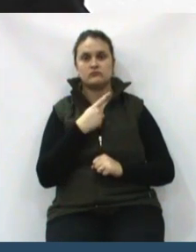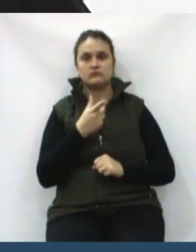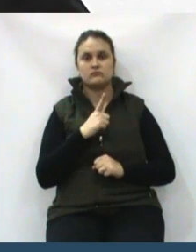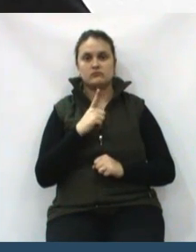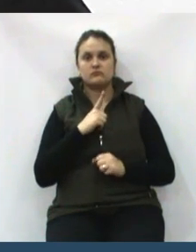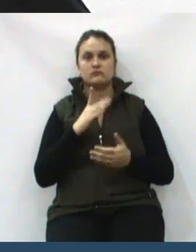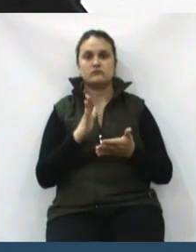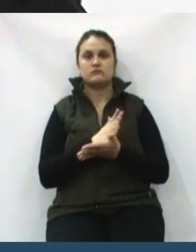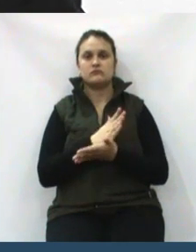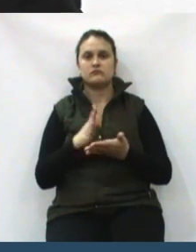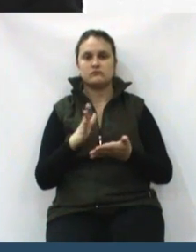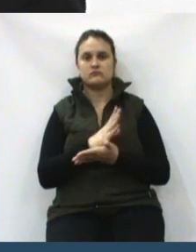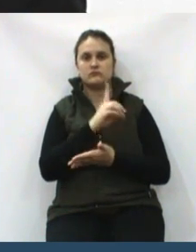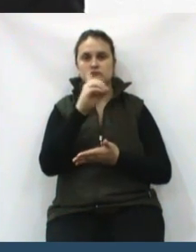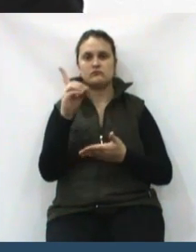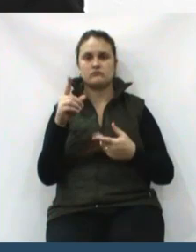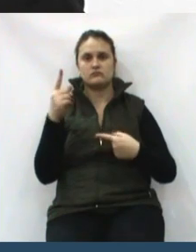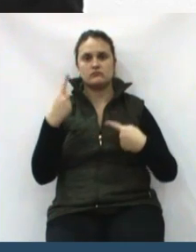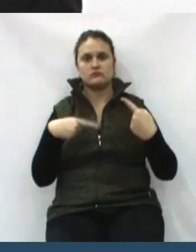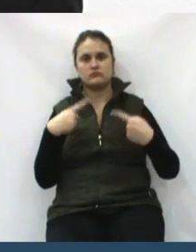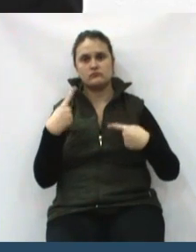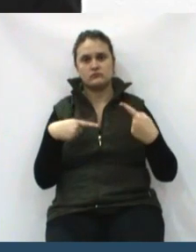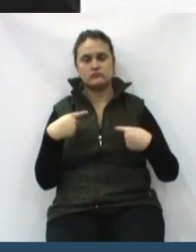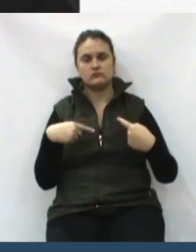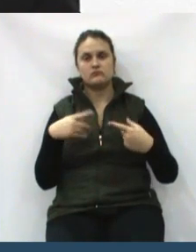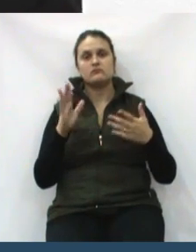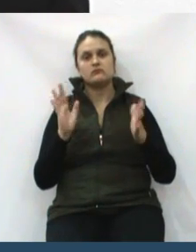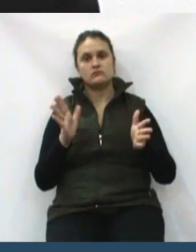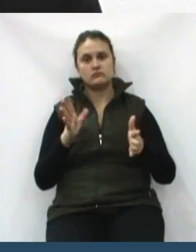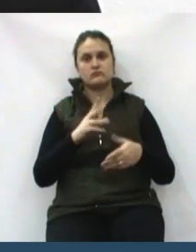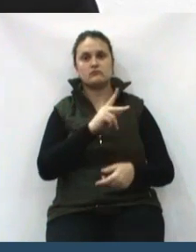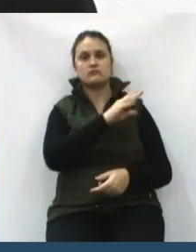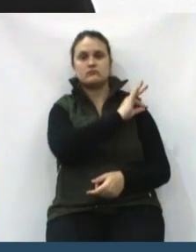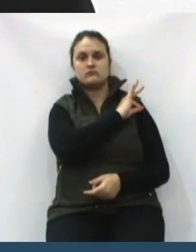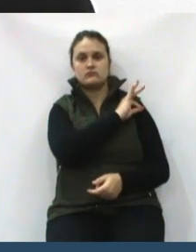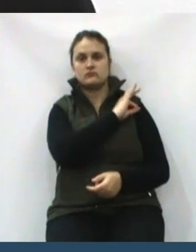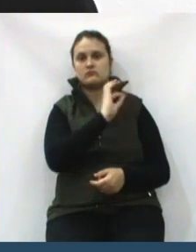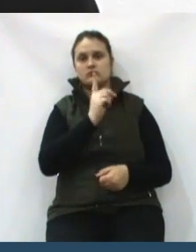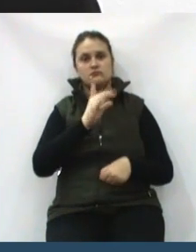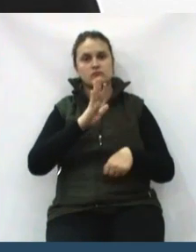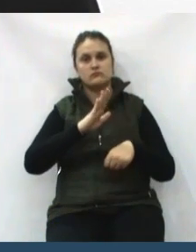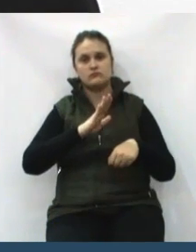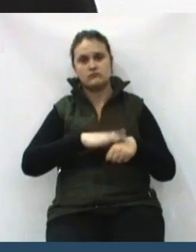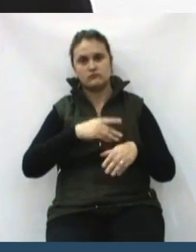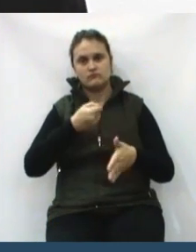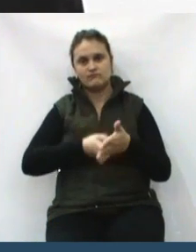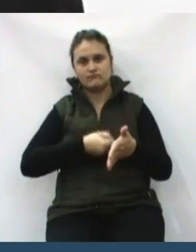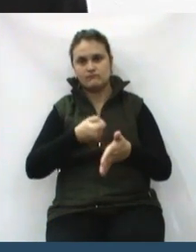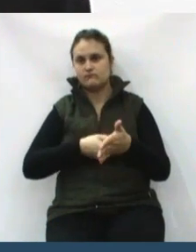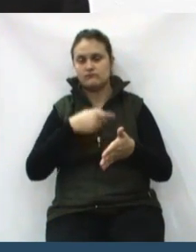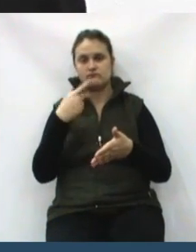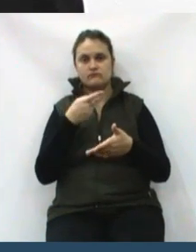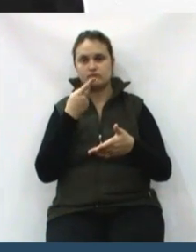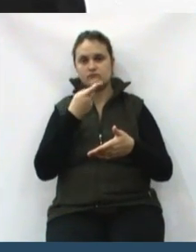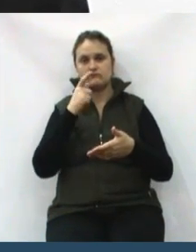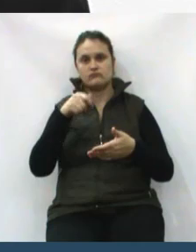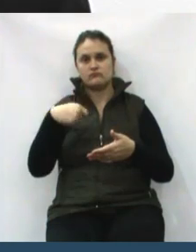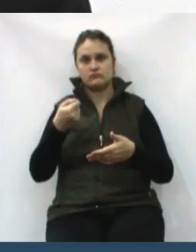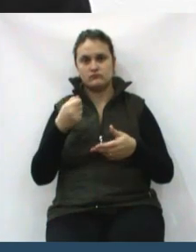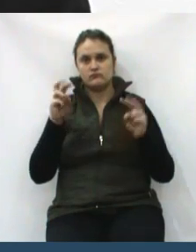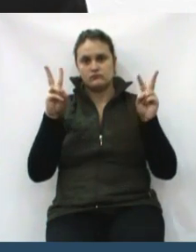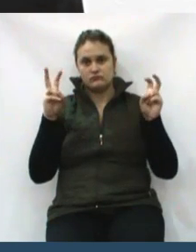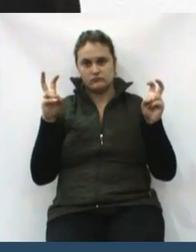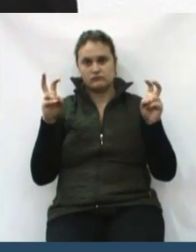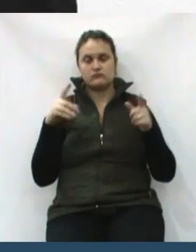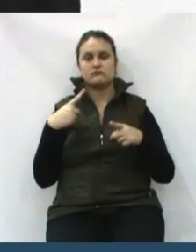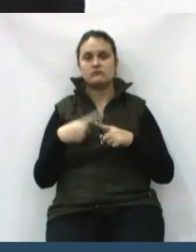dias para discutir. É lógico que o atual prefeito municipal não vai mais tomar medidas álgicas nesse caso, até